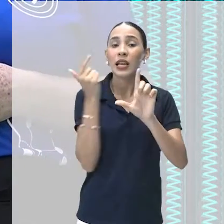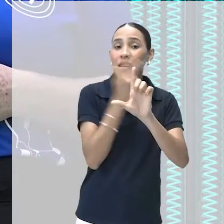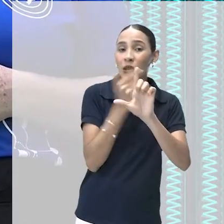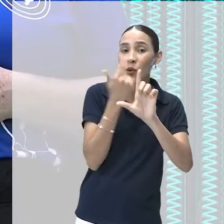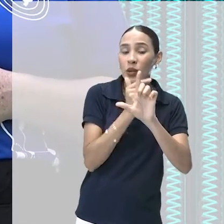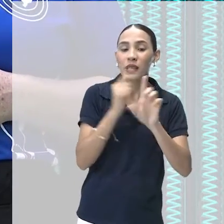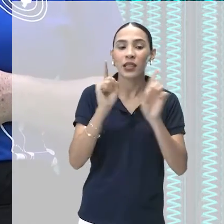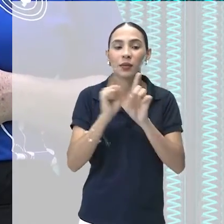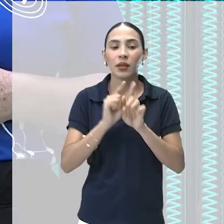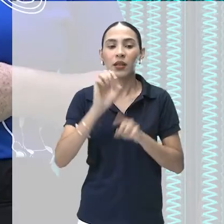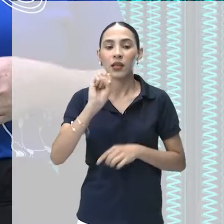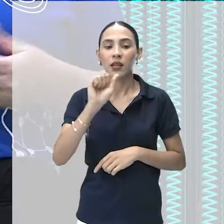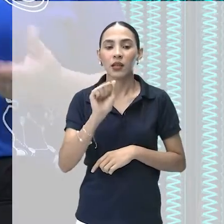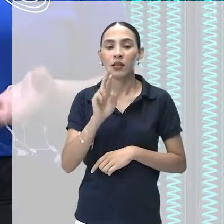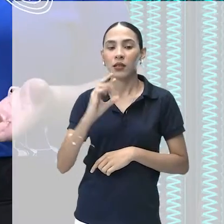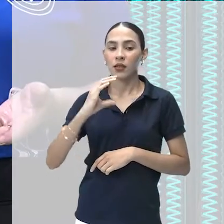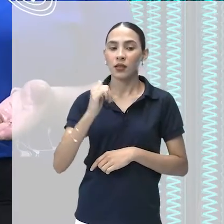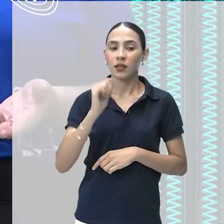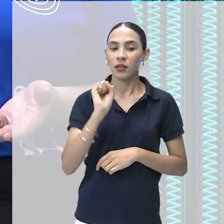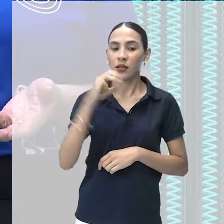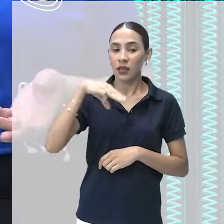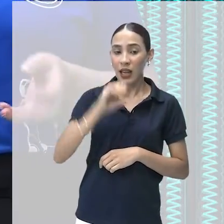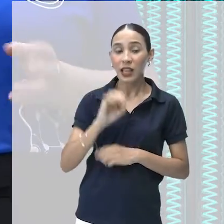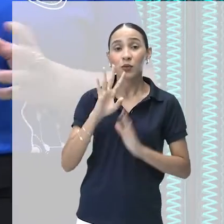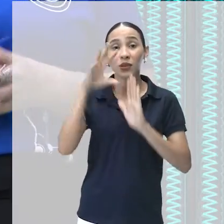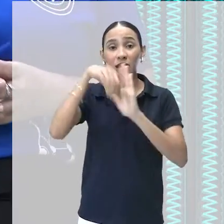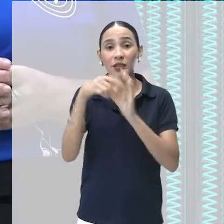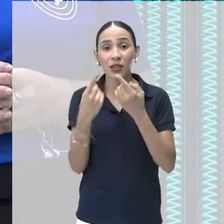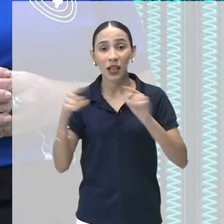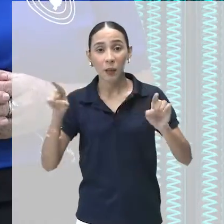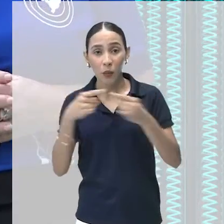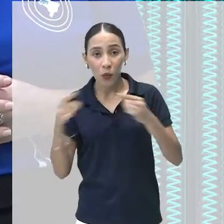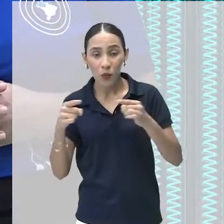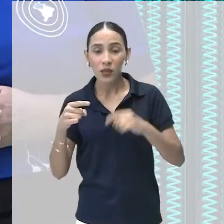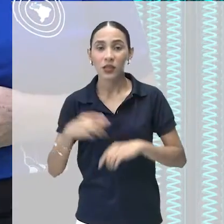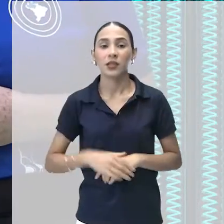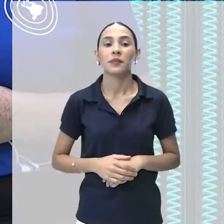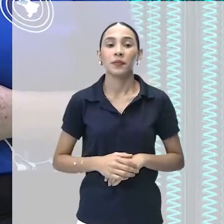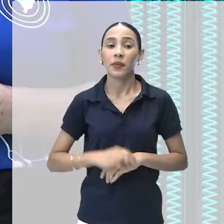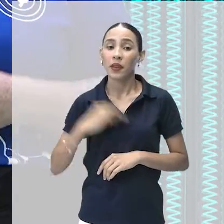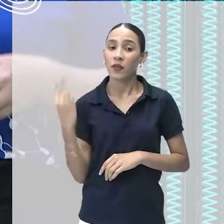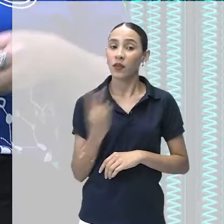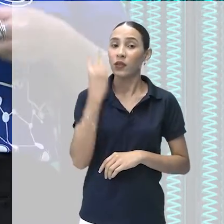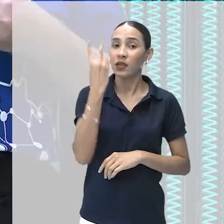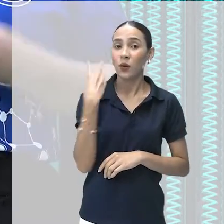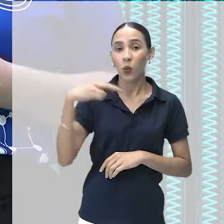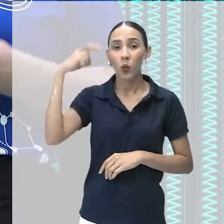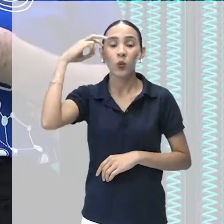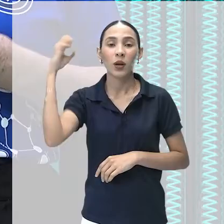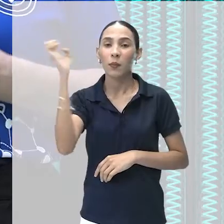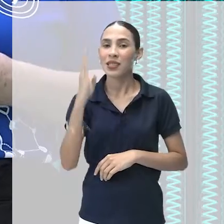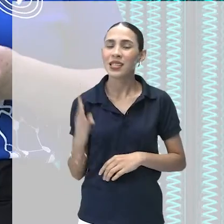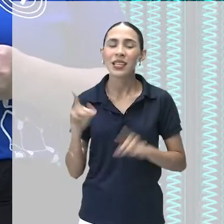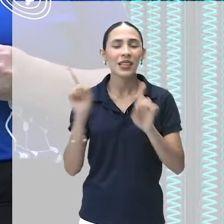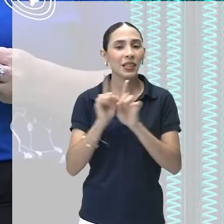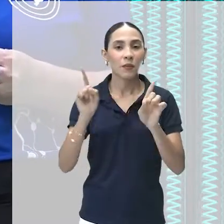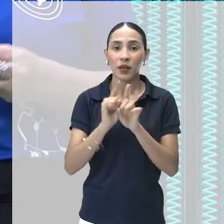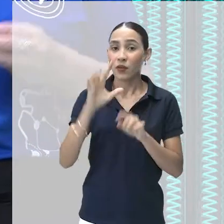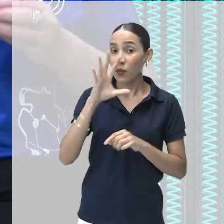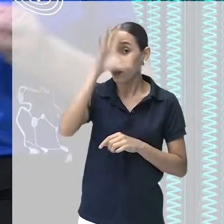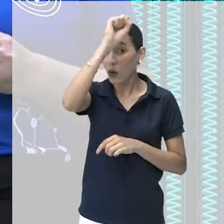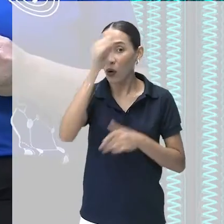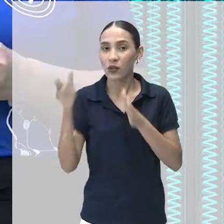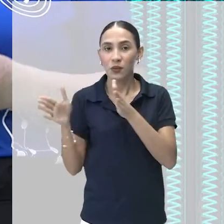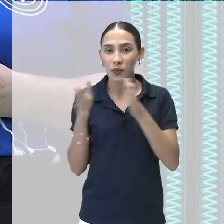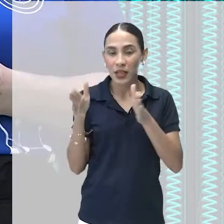e a ironia dentro dessa música. A valorização da cultura brasileira, isso estava muito presente nesse